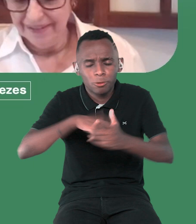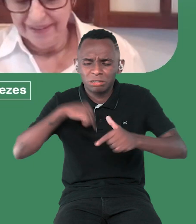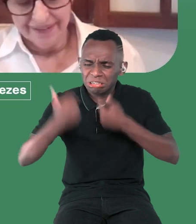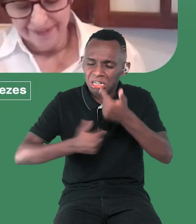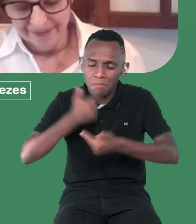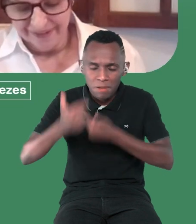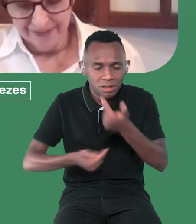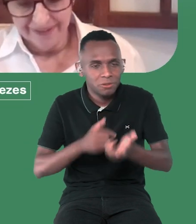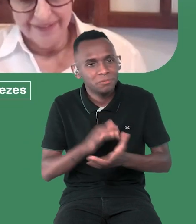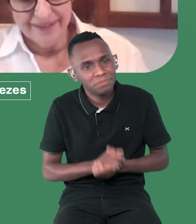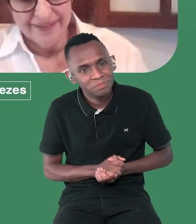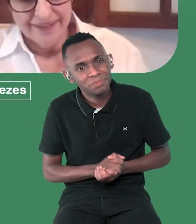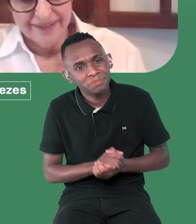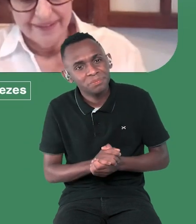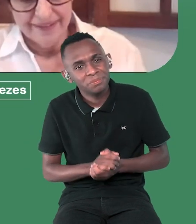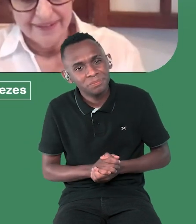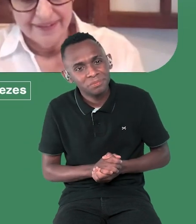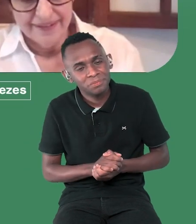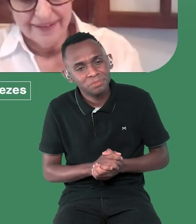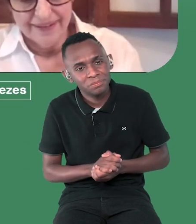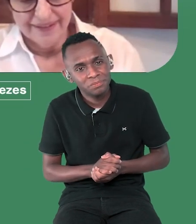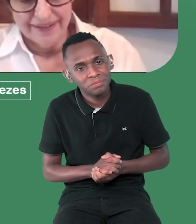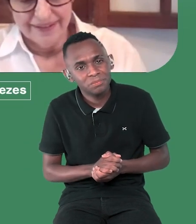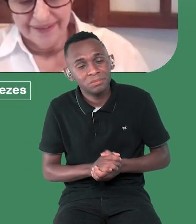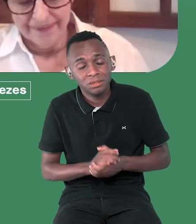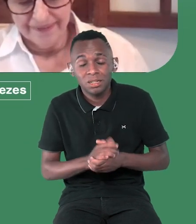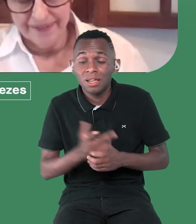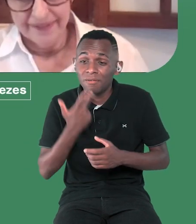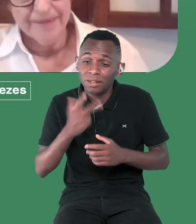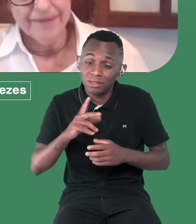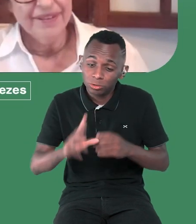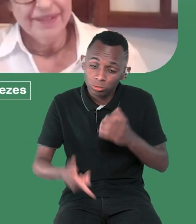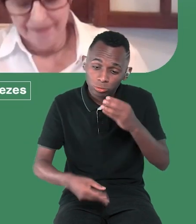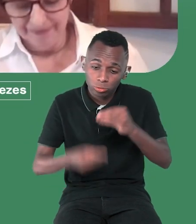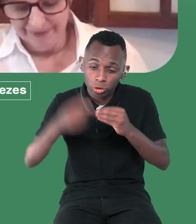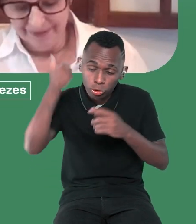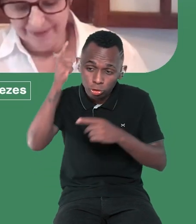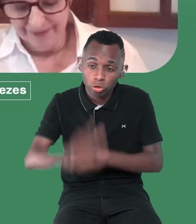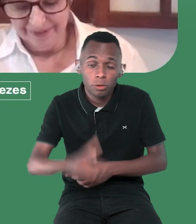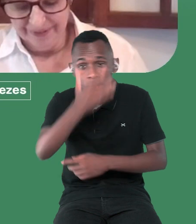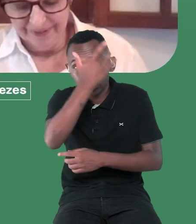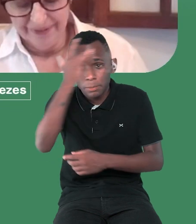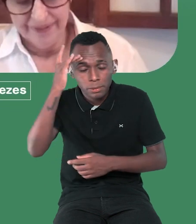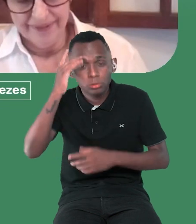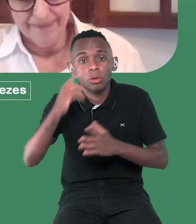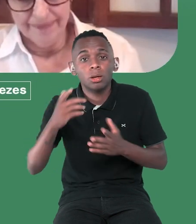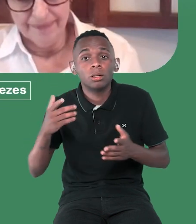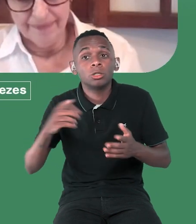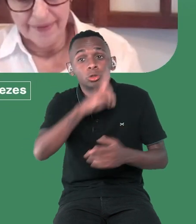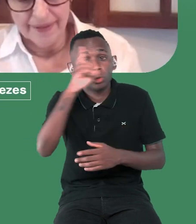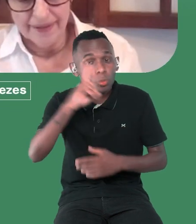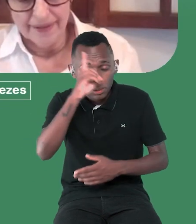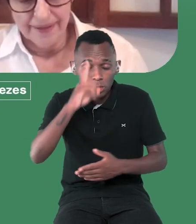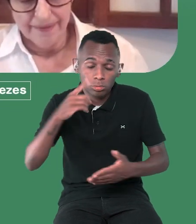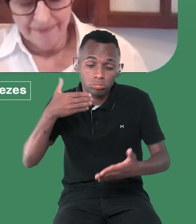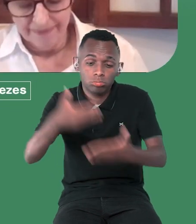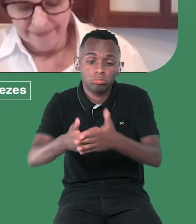menina que entrou na biblioteca e meu livro praticamente caiu no colo dela. E que depois ela nem